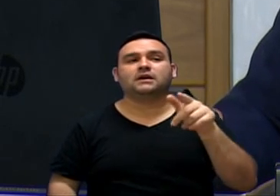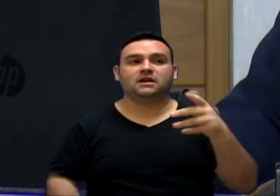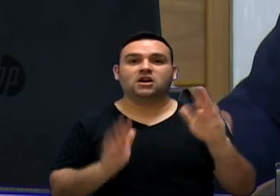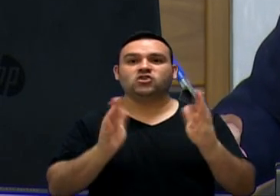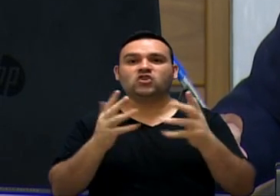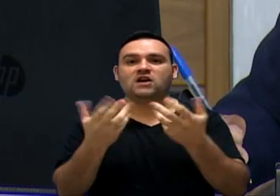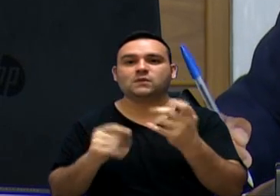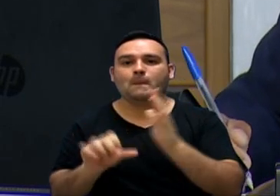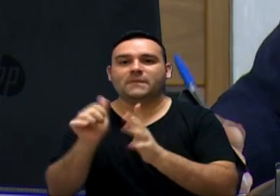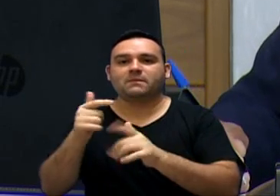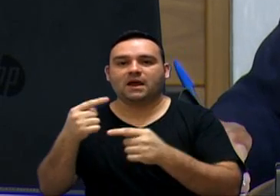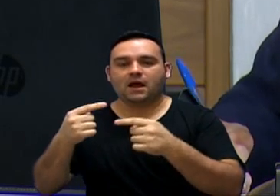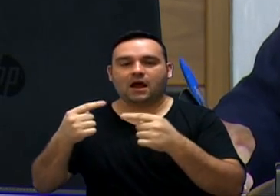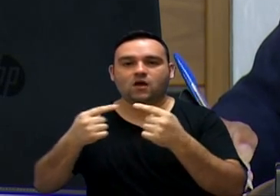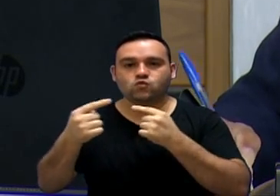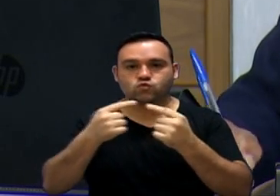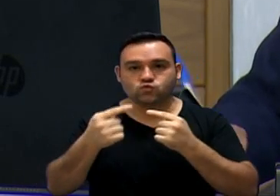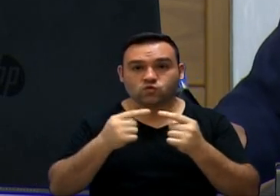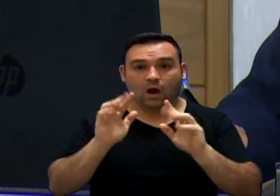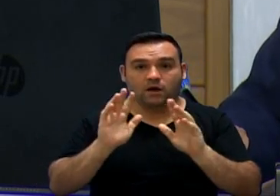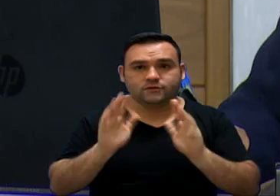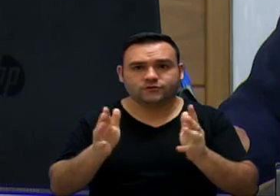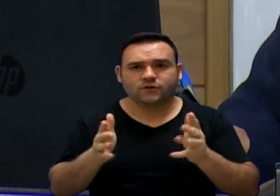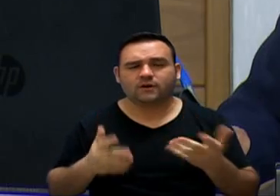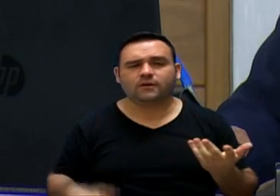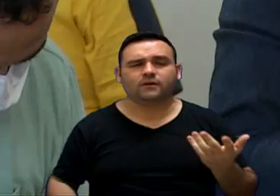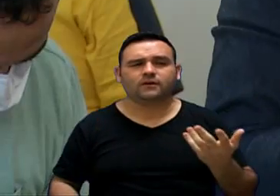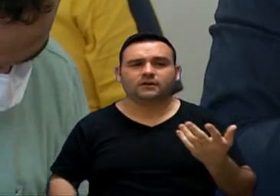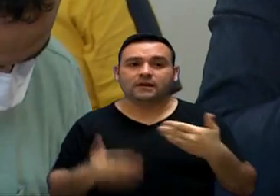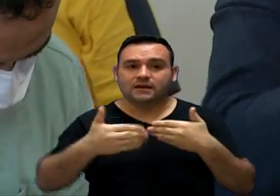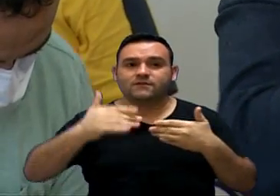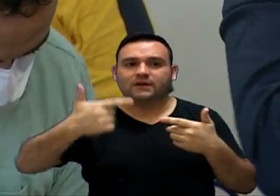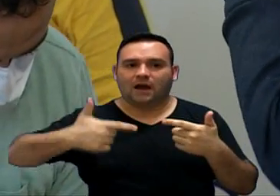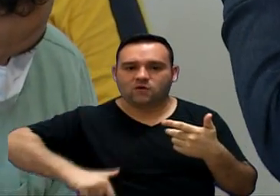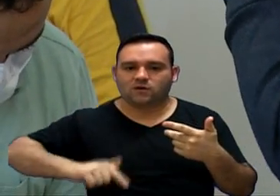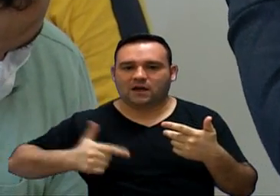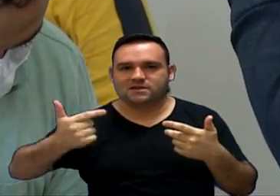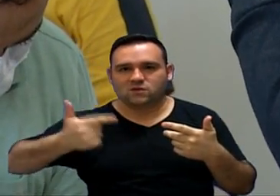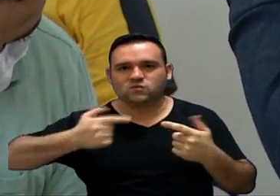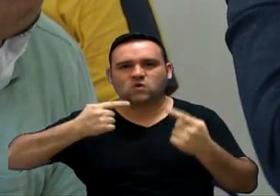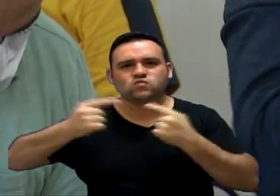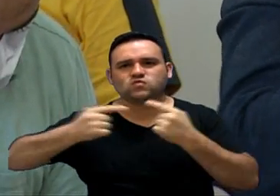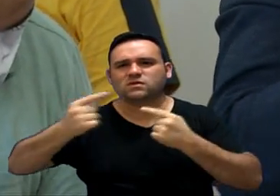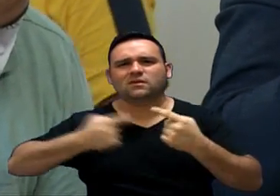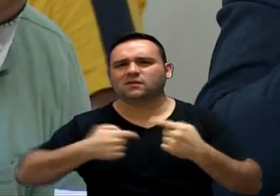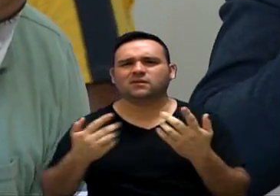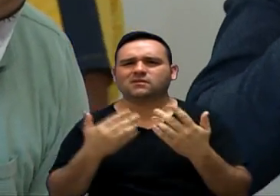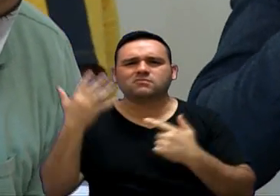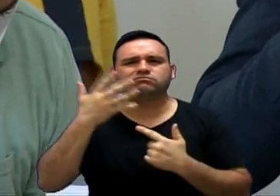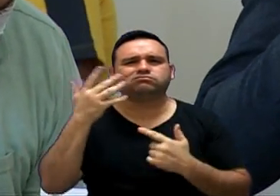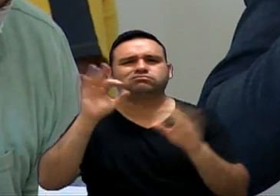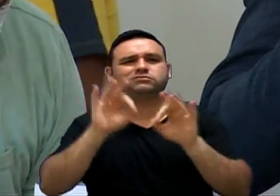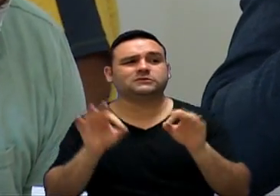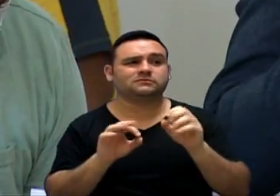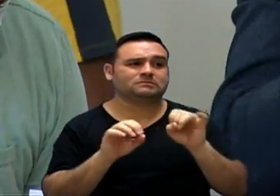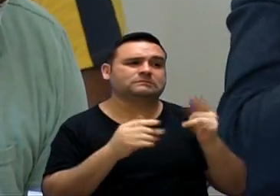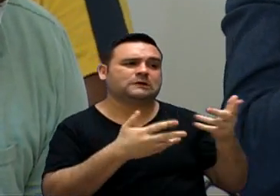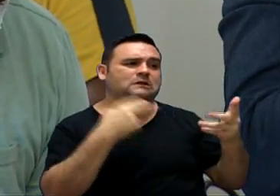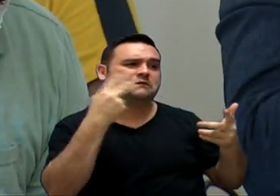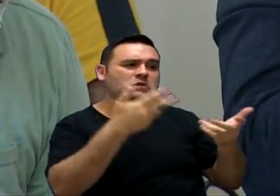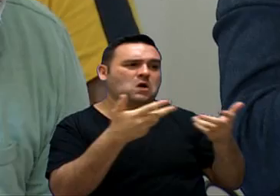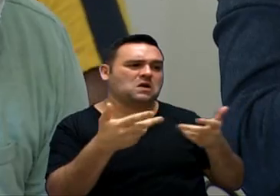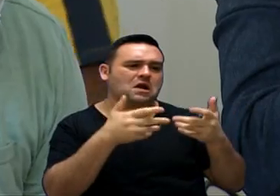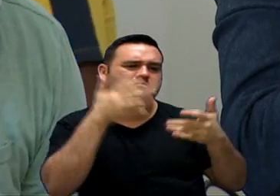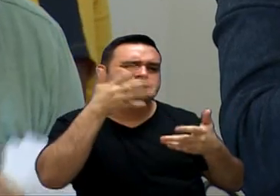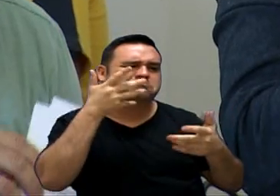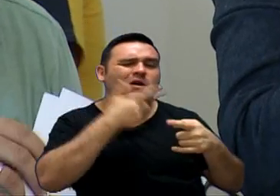foi aprovado em primeira discussão e vai ser aprovado agora em segunda, eu não iria discursar. Se a vereadora quiser discursar